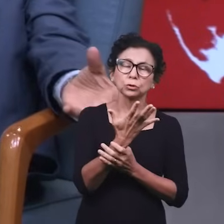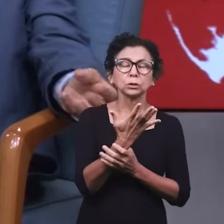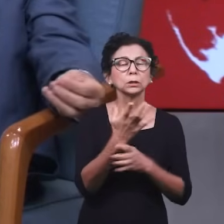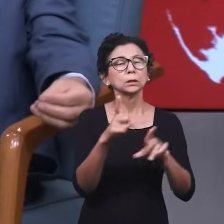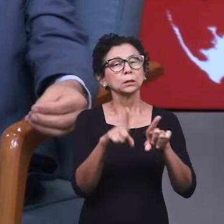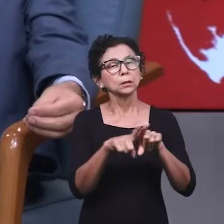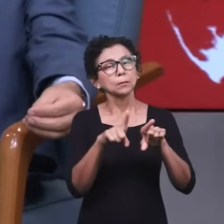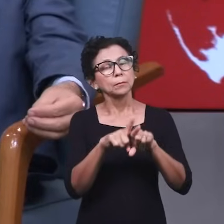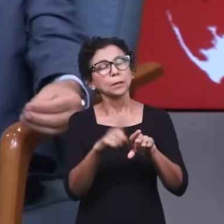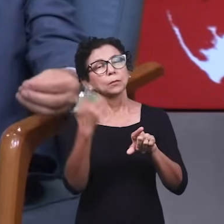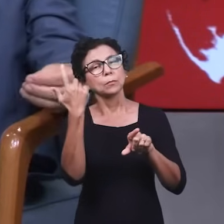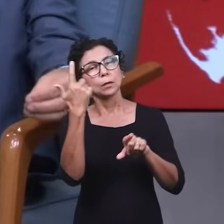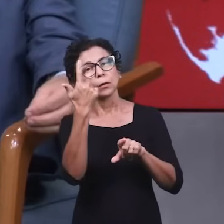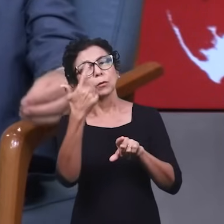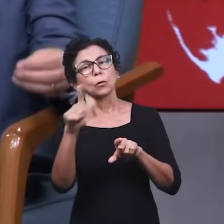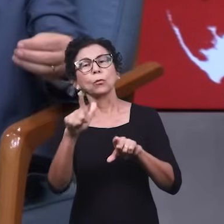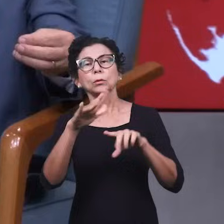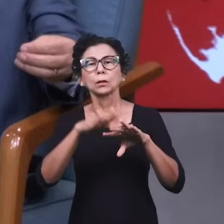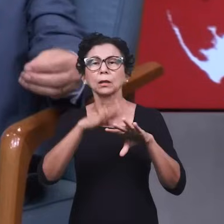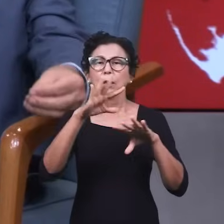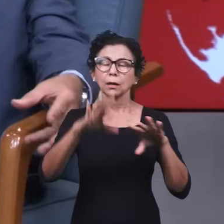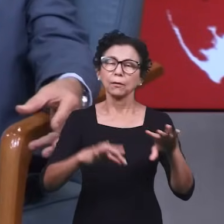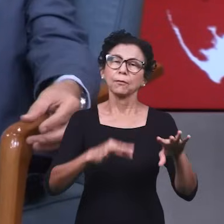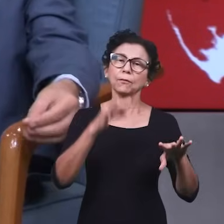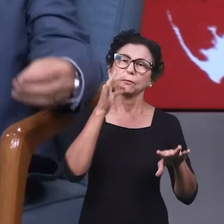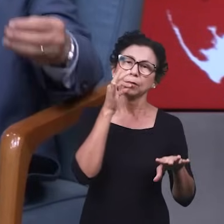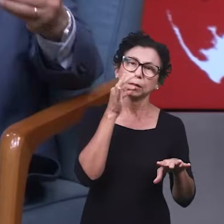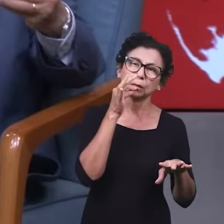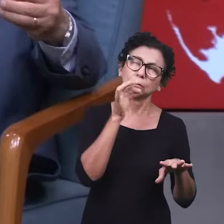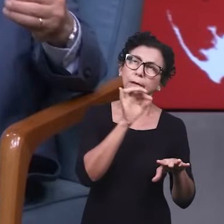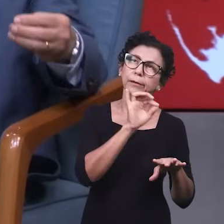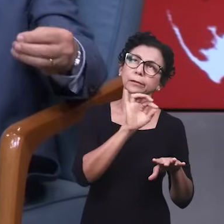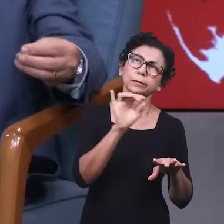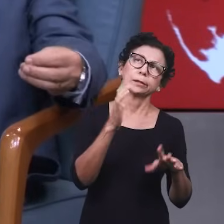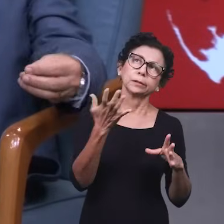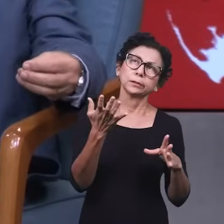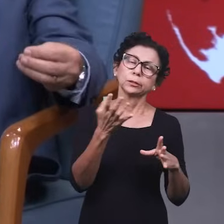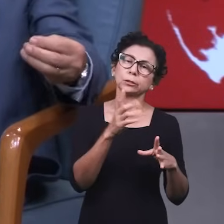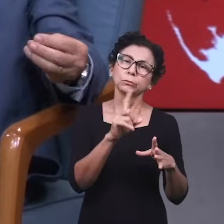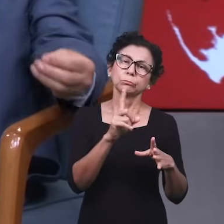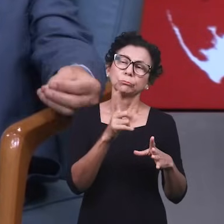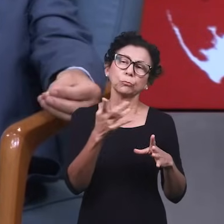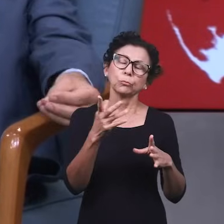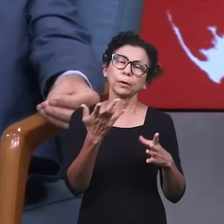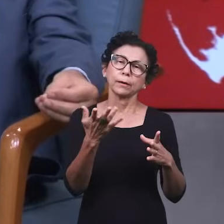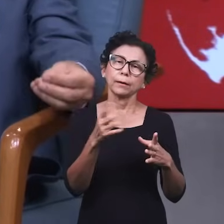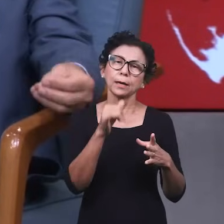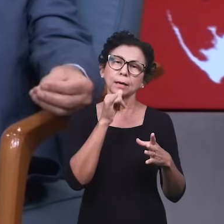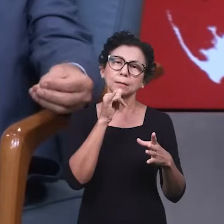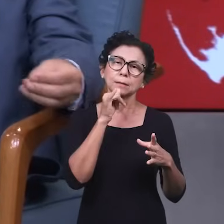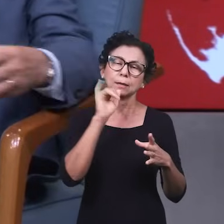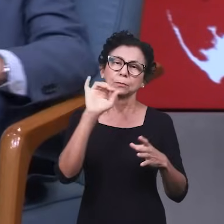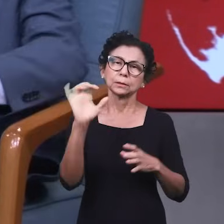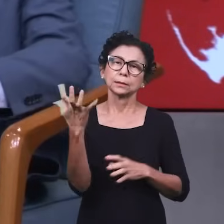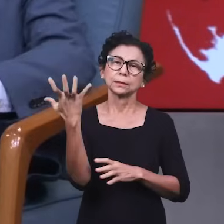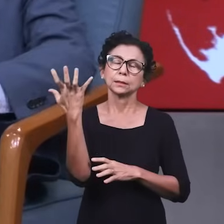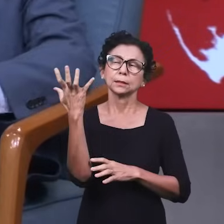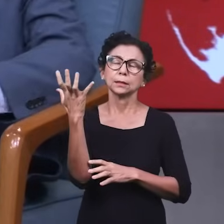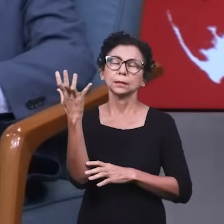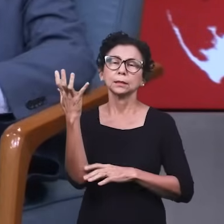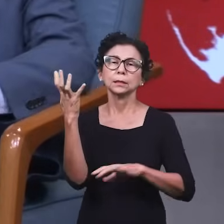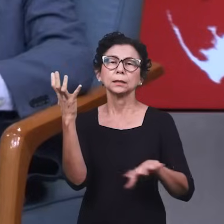outra planta, vai nascer videira. Você plantou a semente de videira, vai nascer